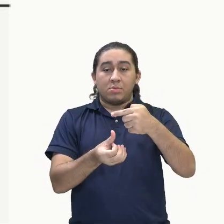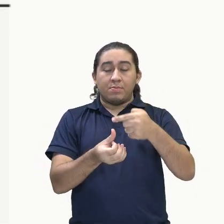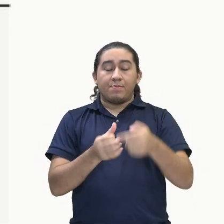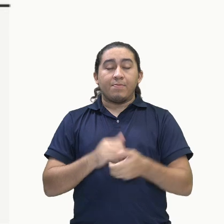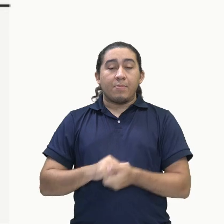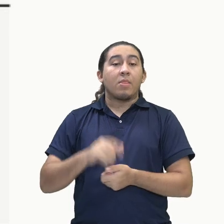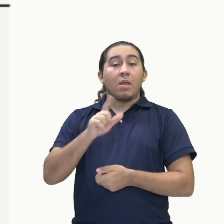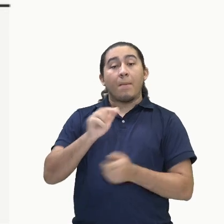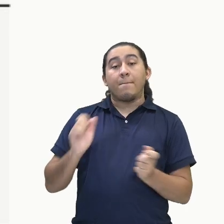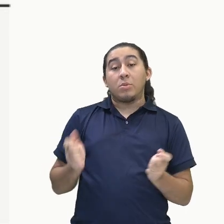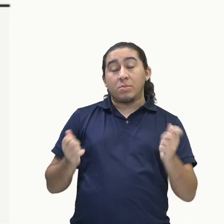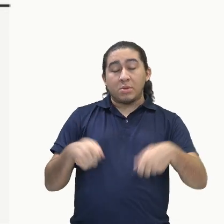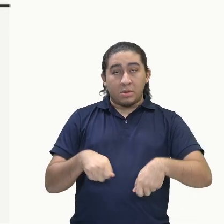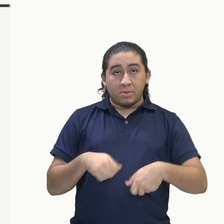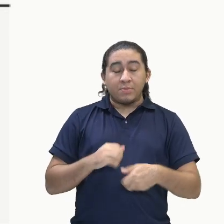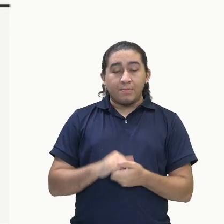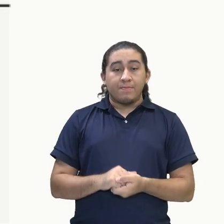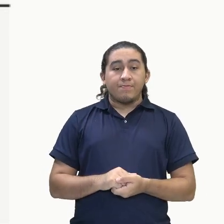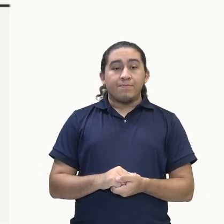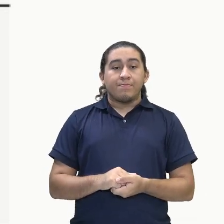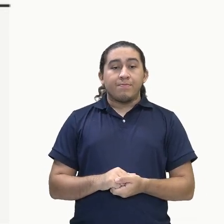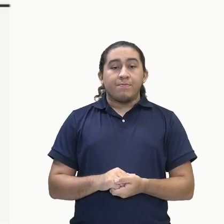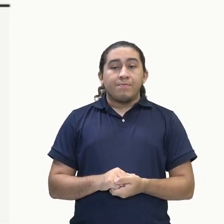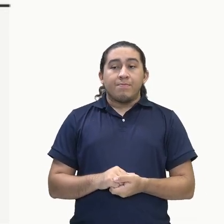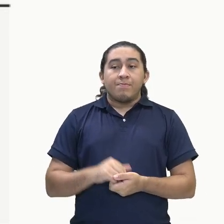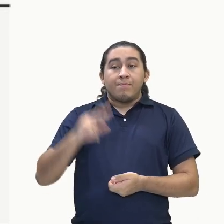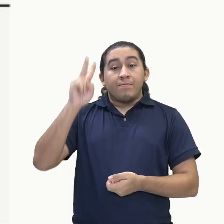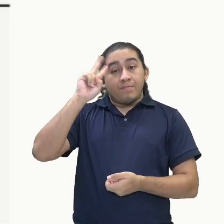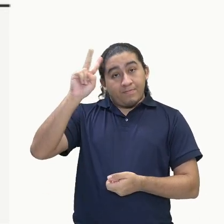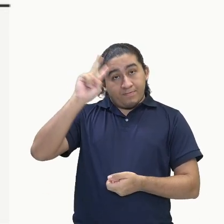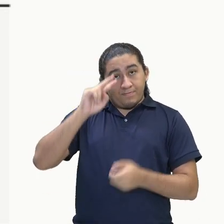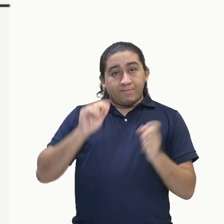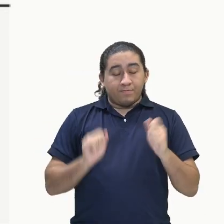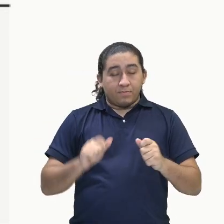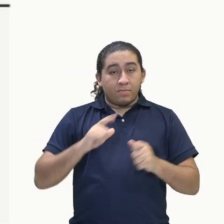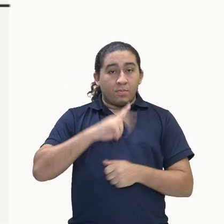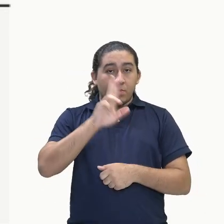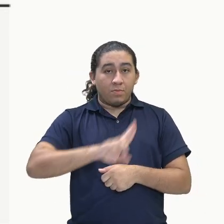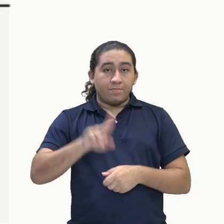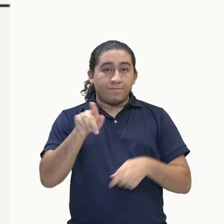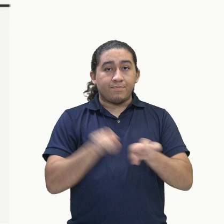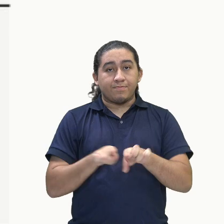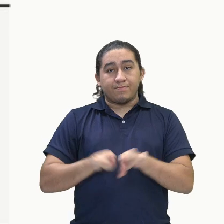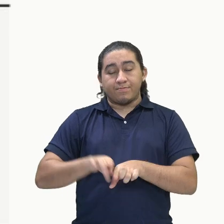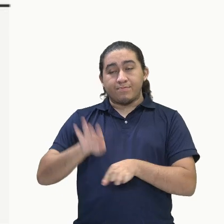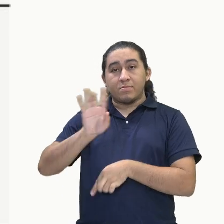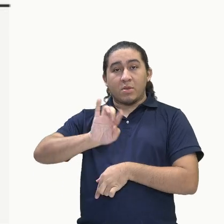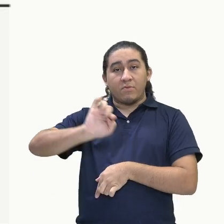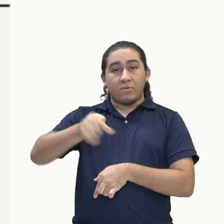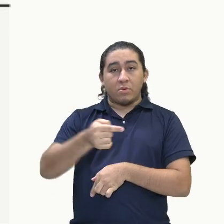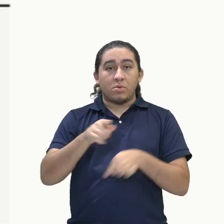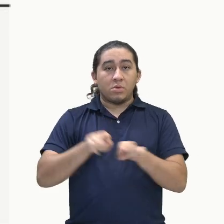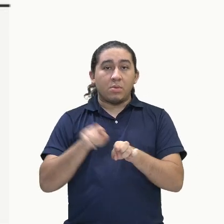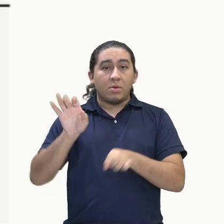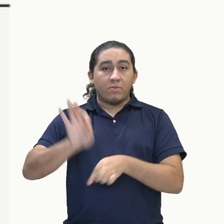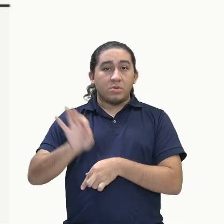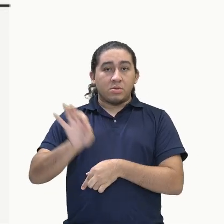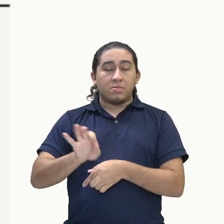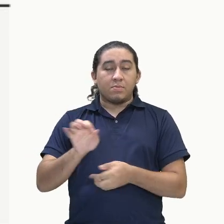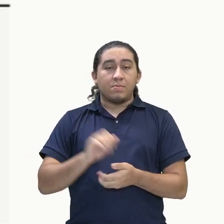Essa é a probabilidade. Lembrando que eu posso expressar isso tanto na forma decimal quanto na forma